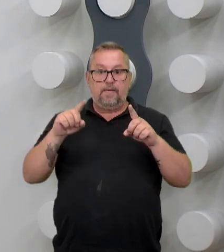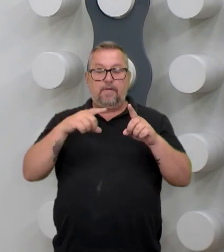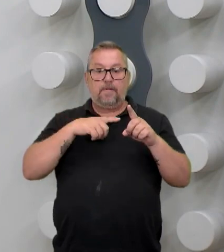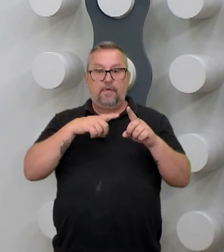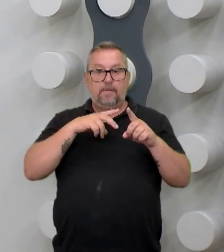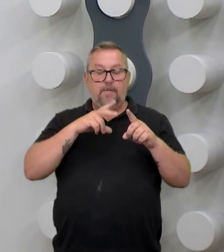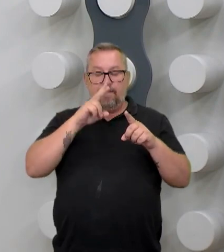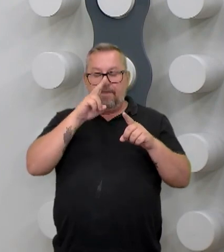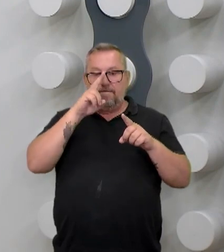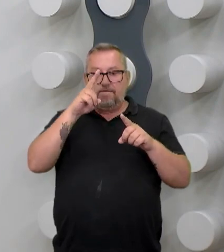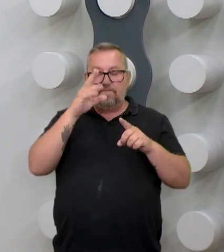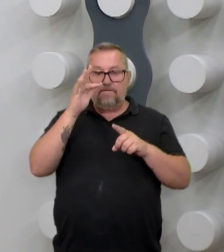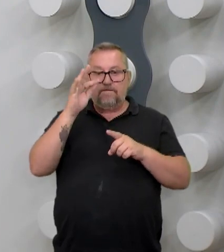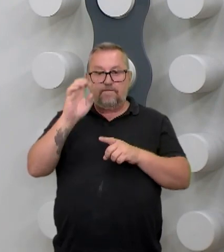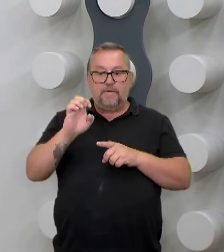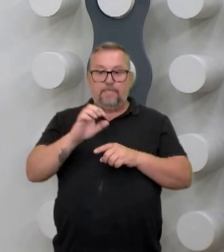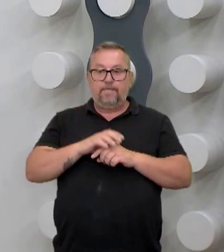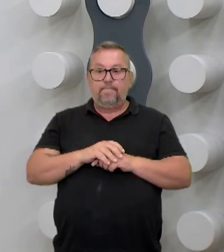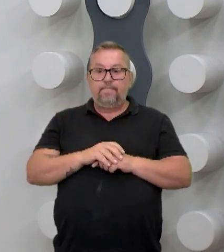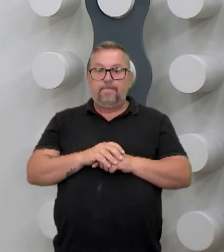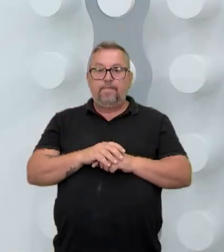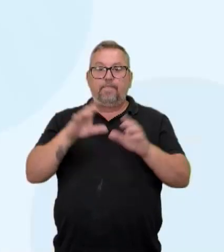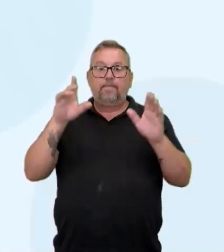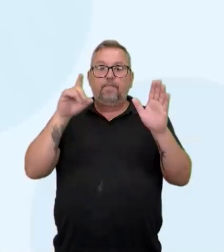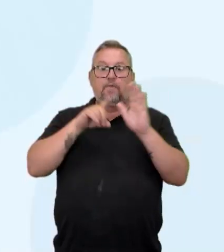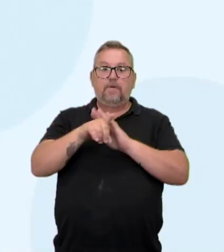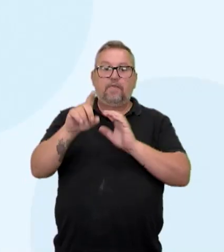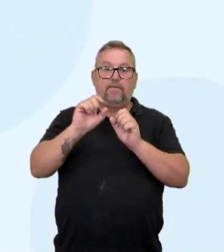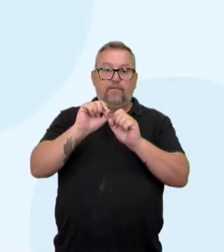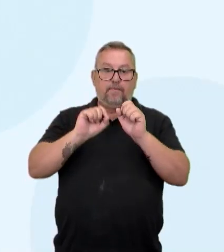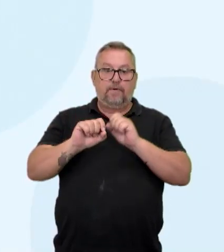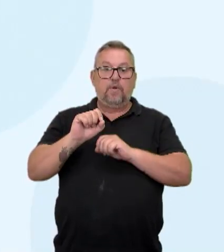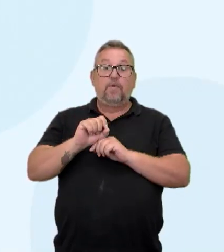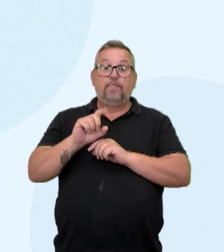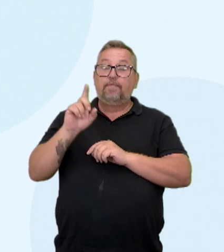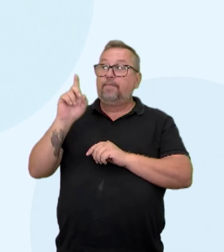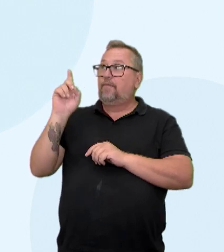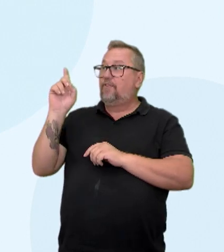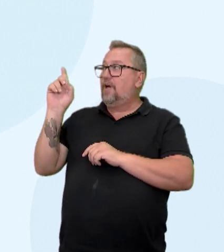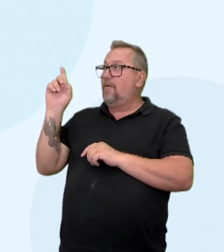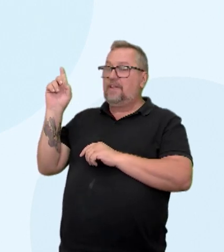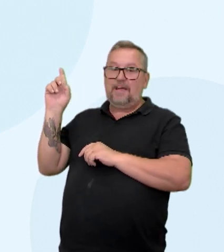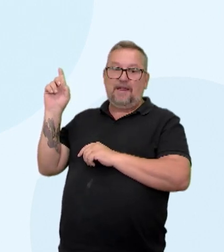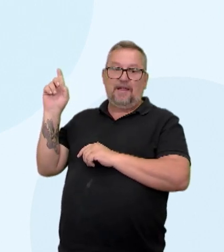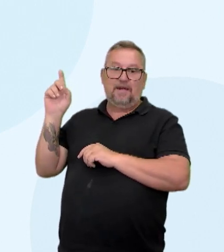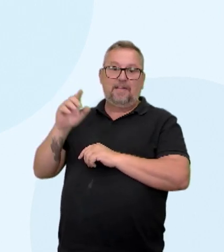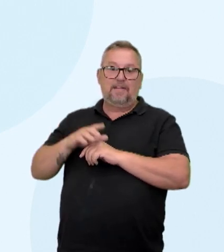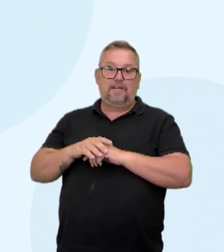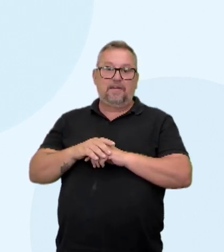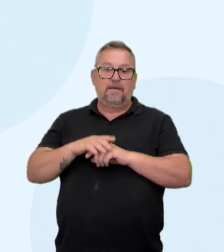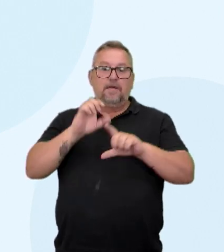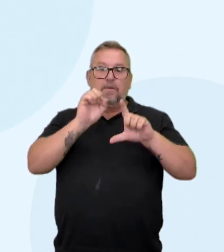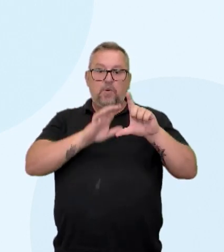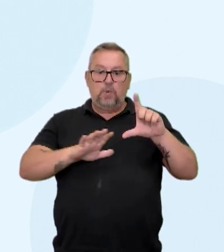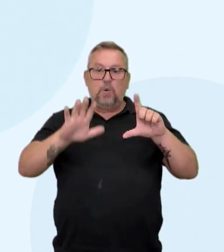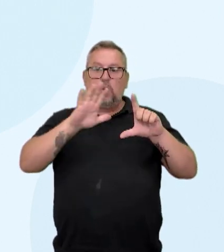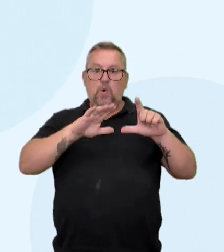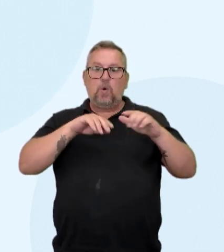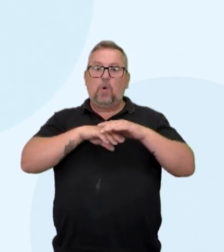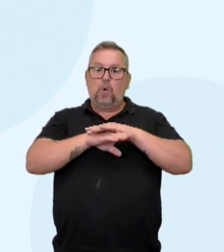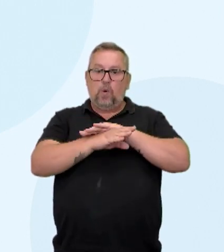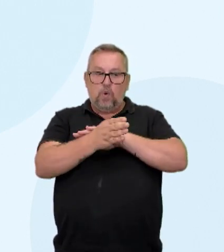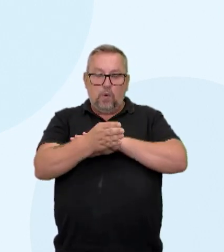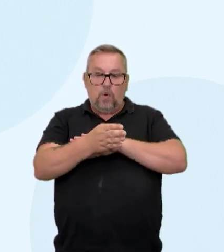com fé, tá? Olha as perguntas que foram feitas, né? Se o veículo Rio On Watch era um veículo de